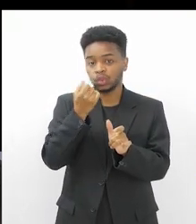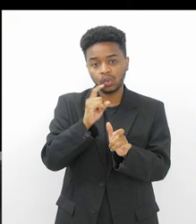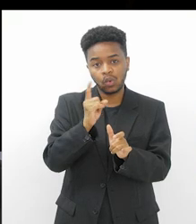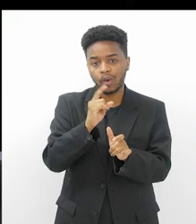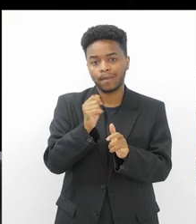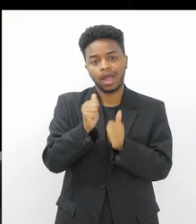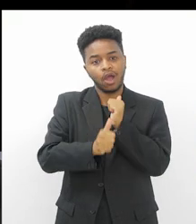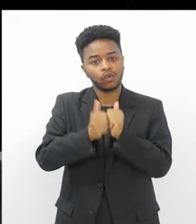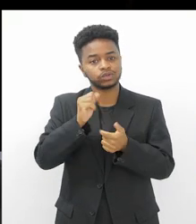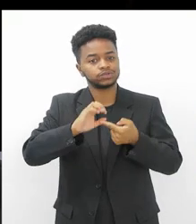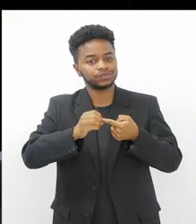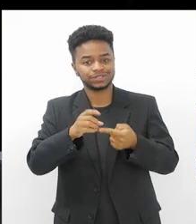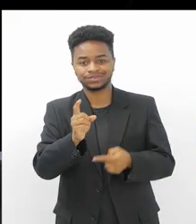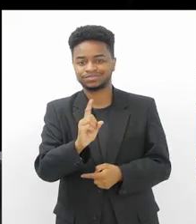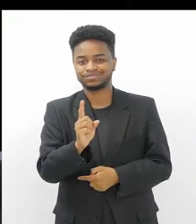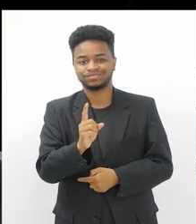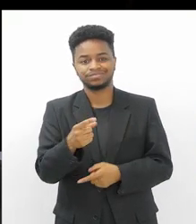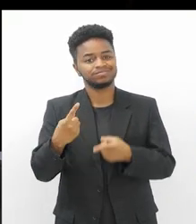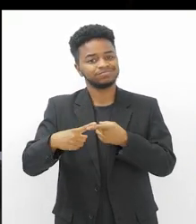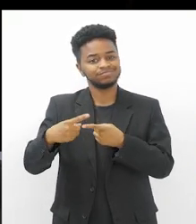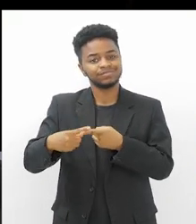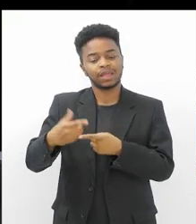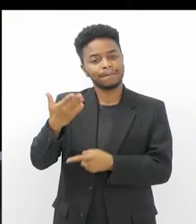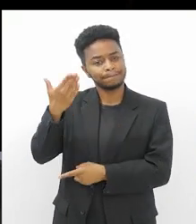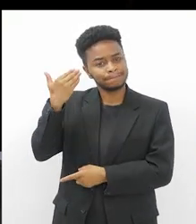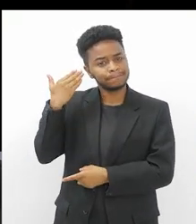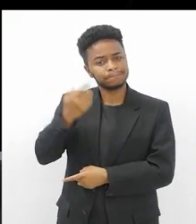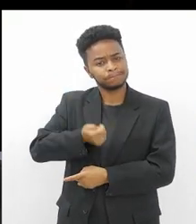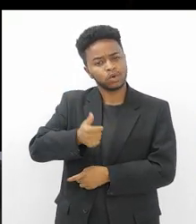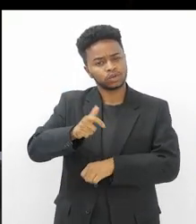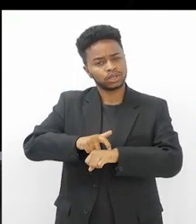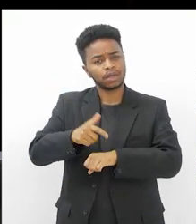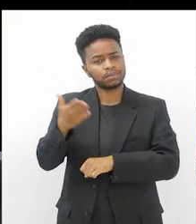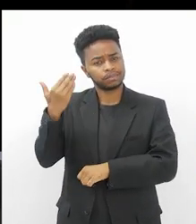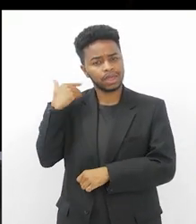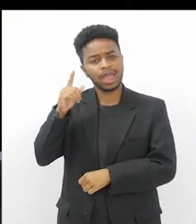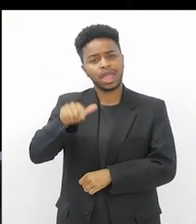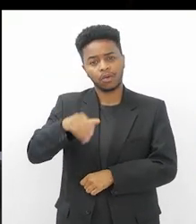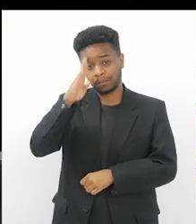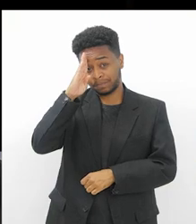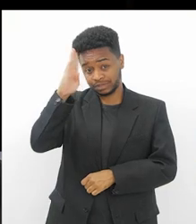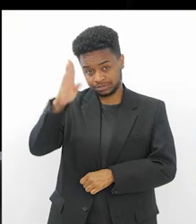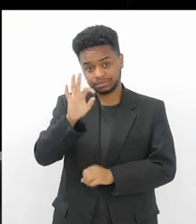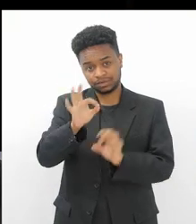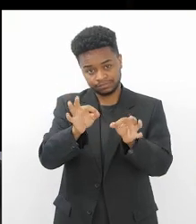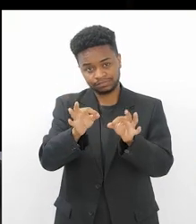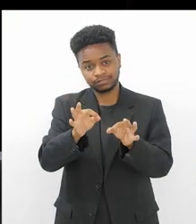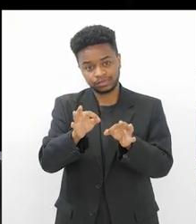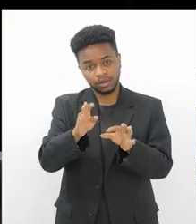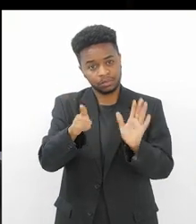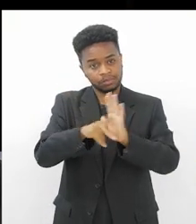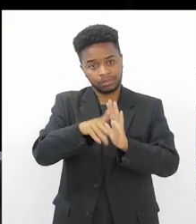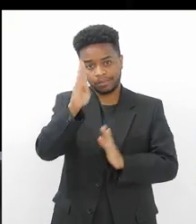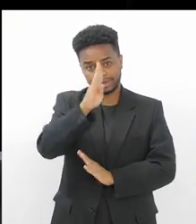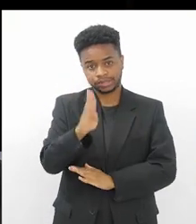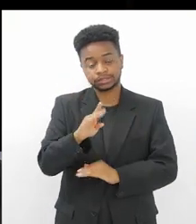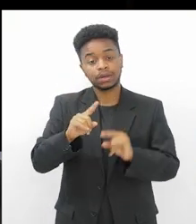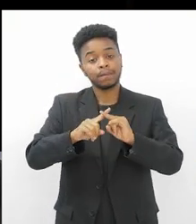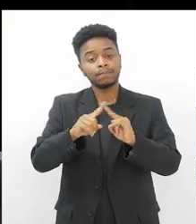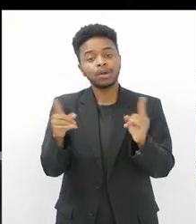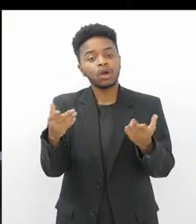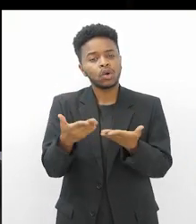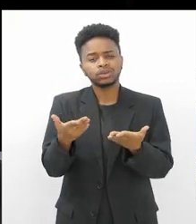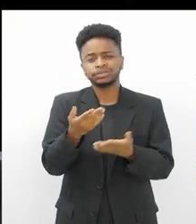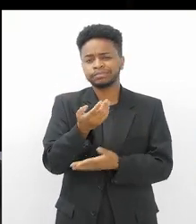por exemplo, não comem mais arroz com feijão, que era, até pouco tempo atrás, o prato de resistência, digamos assim,